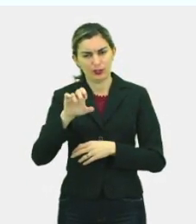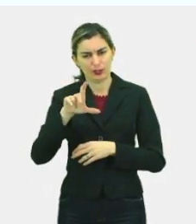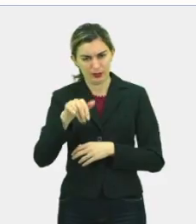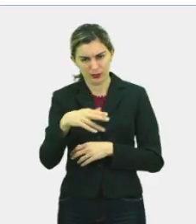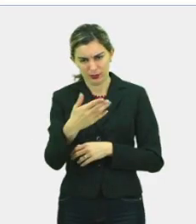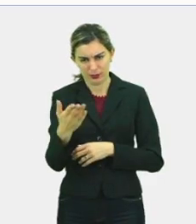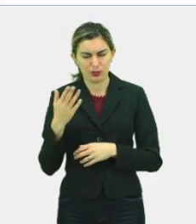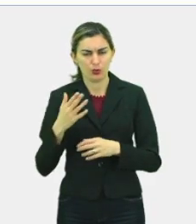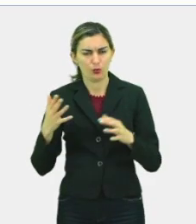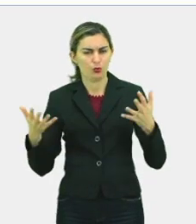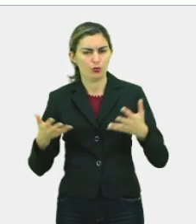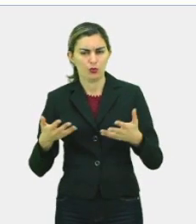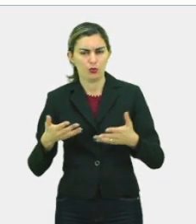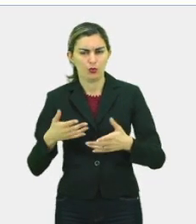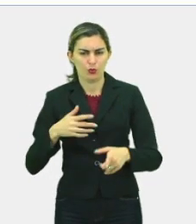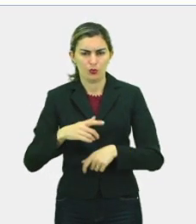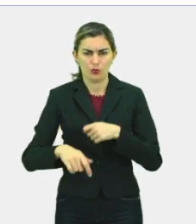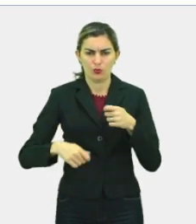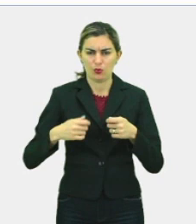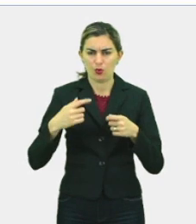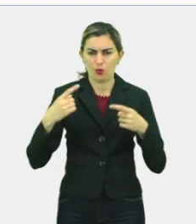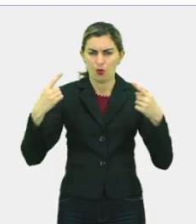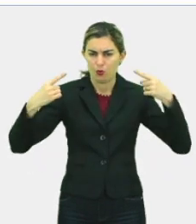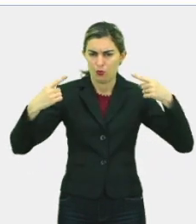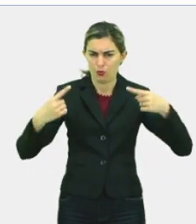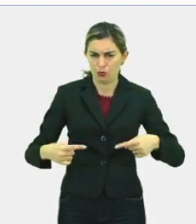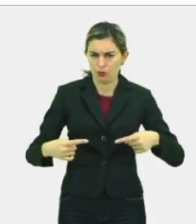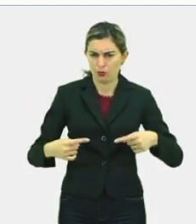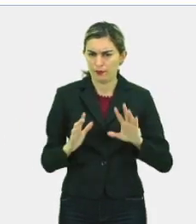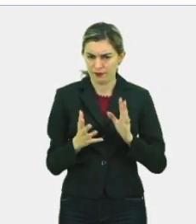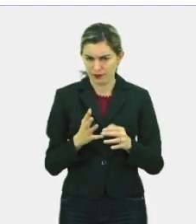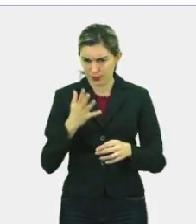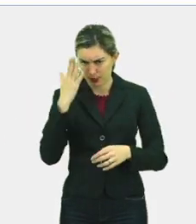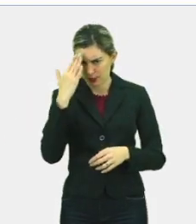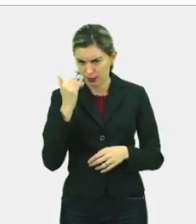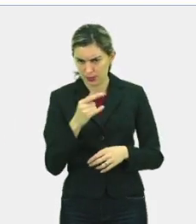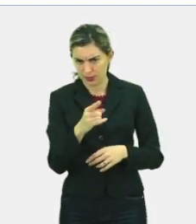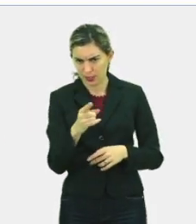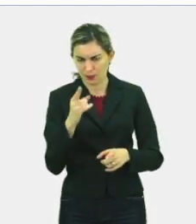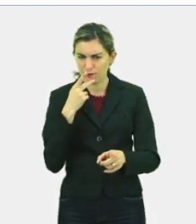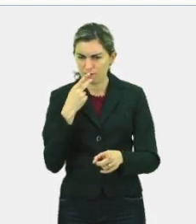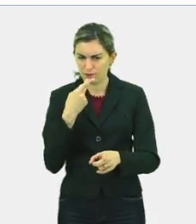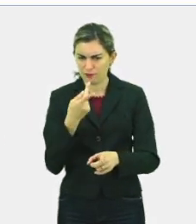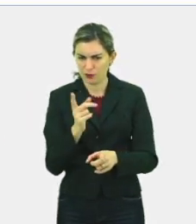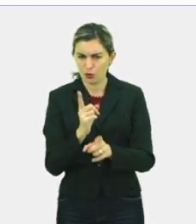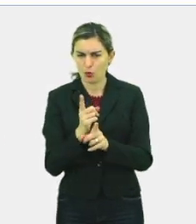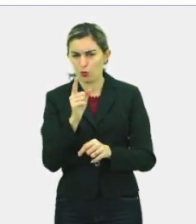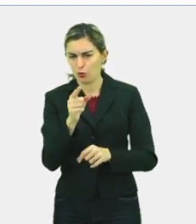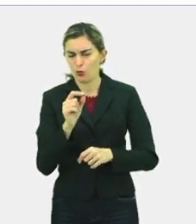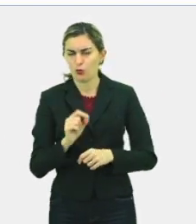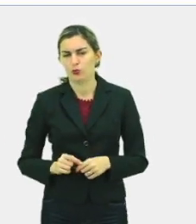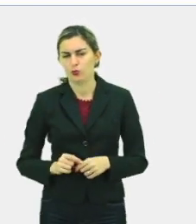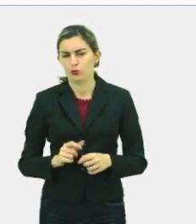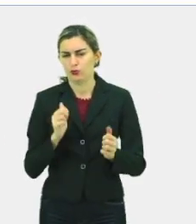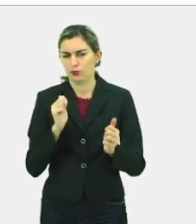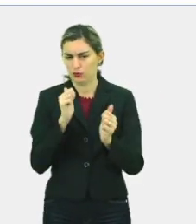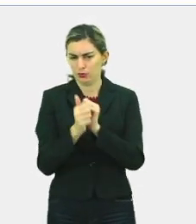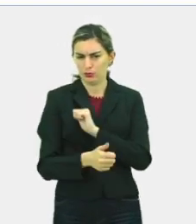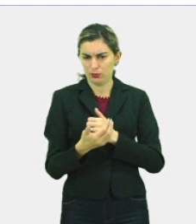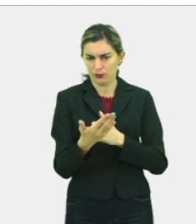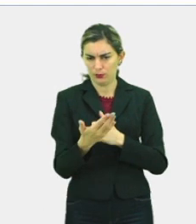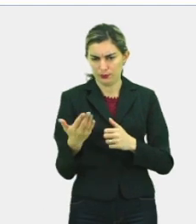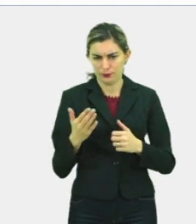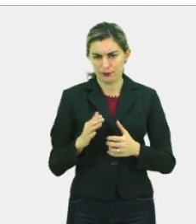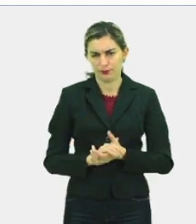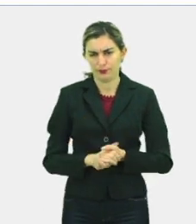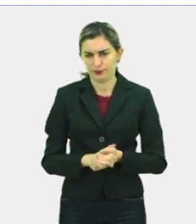tá? E agora, nosso esporte de combate. Será que vocês saberiam me dizer que esporte de combate é esse que aparece